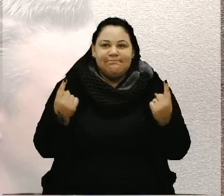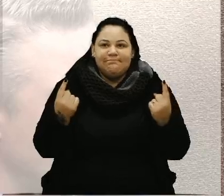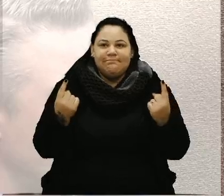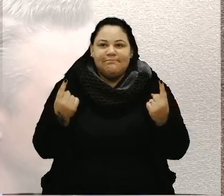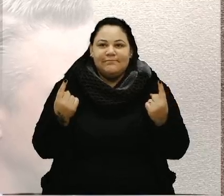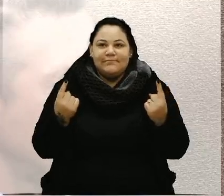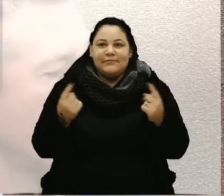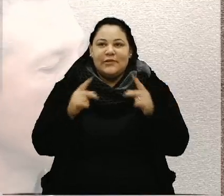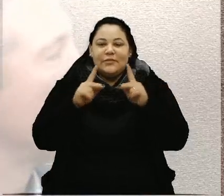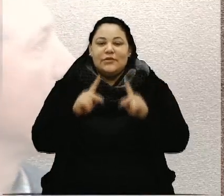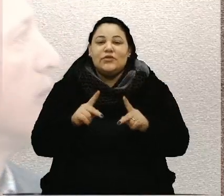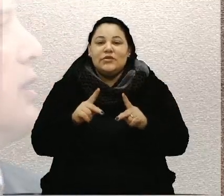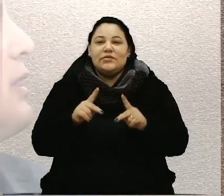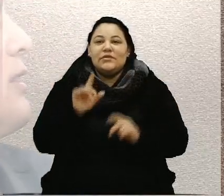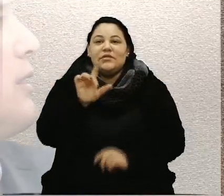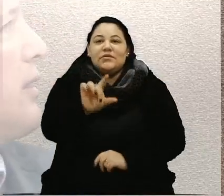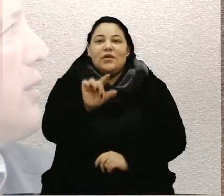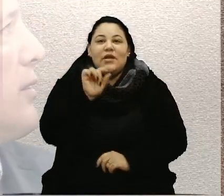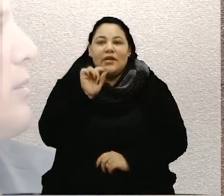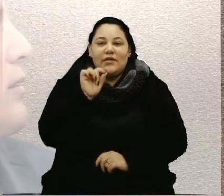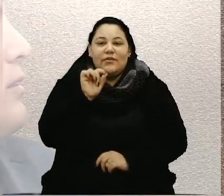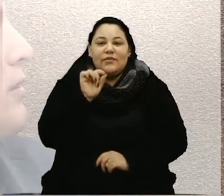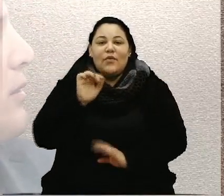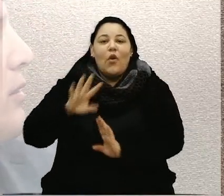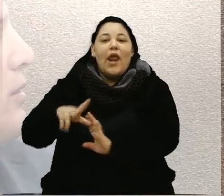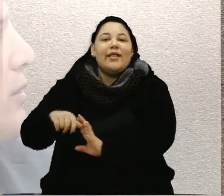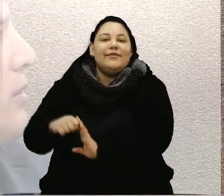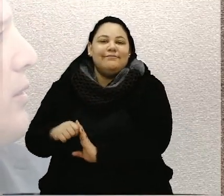as pessoas escolheram o ladrão.